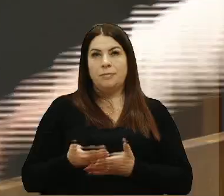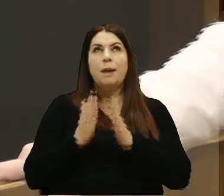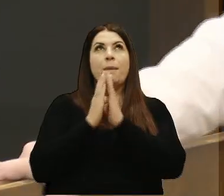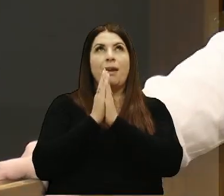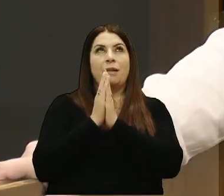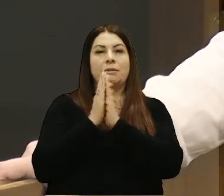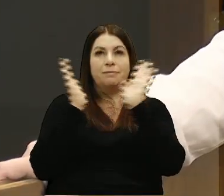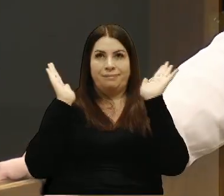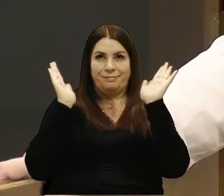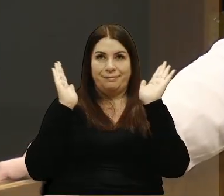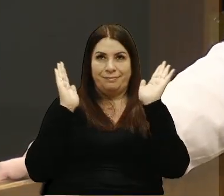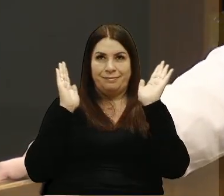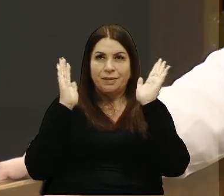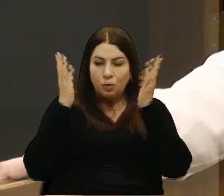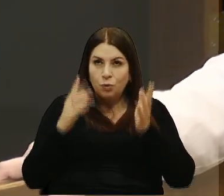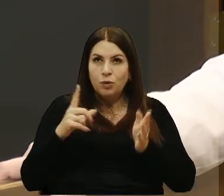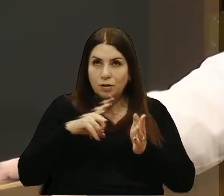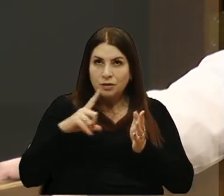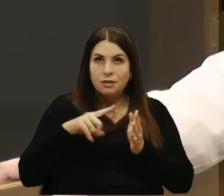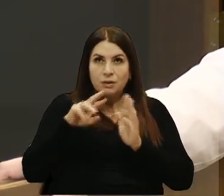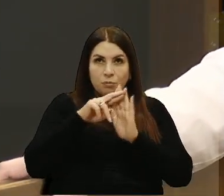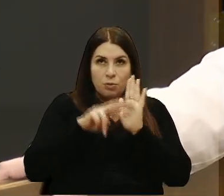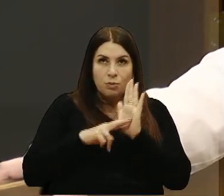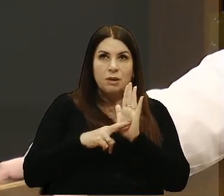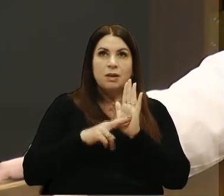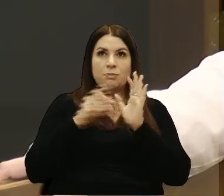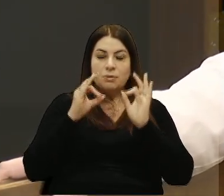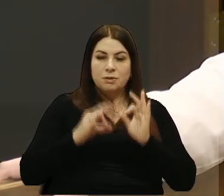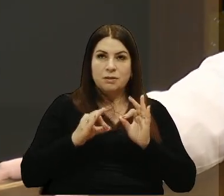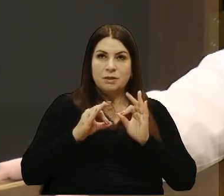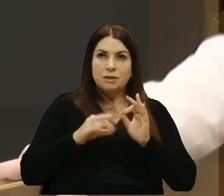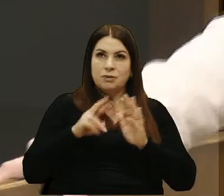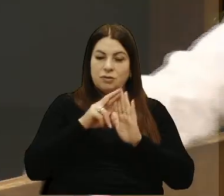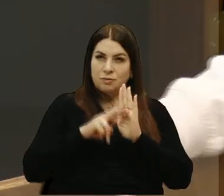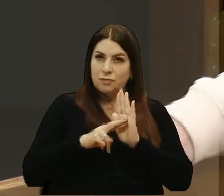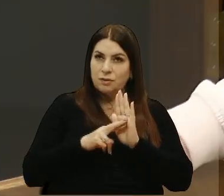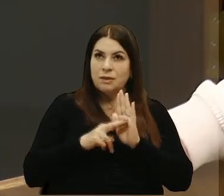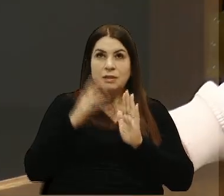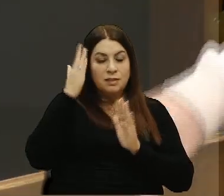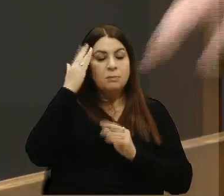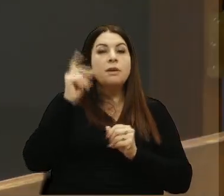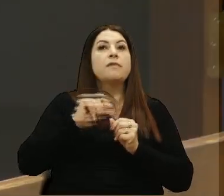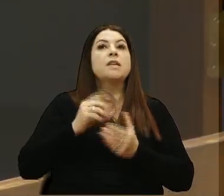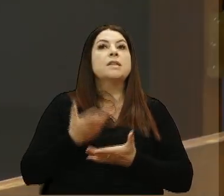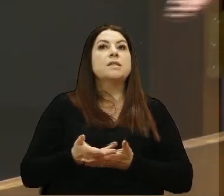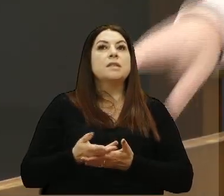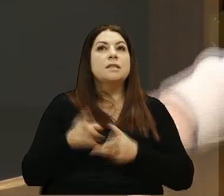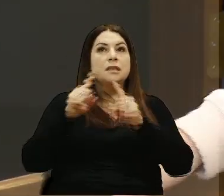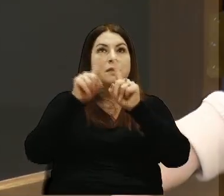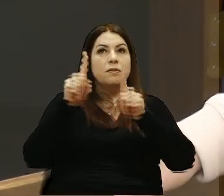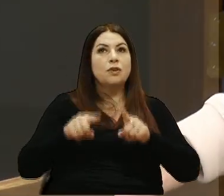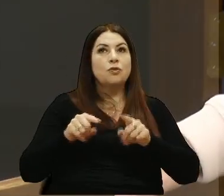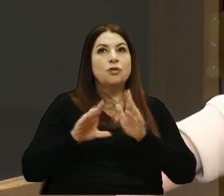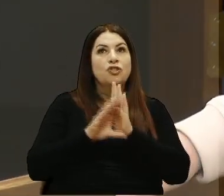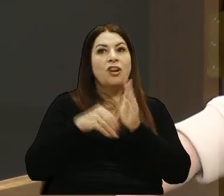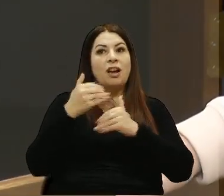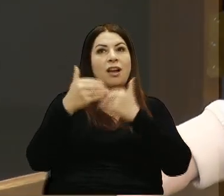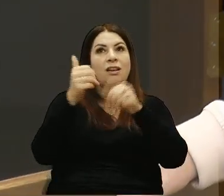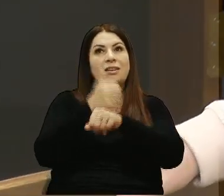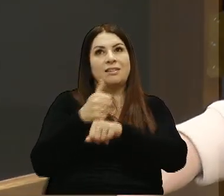Amém? Que agora nós temos um regramento mínimo para o estabelecimento de regras. E sabe quem fez? Servidores de carreira, vereadora